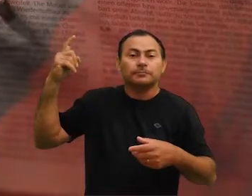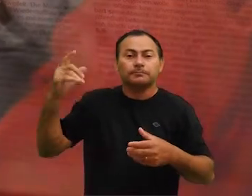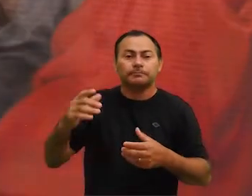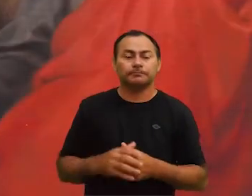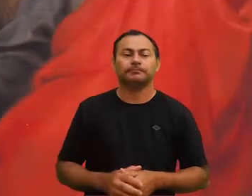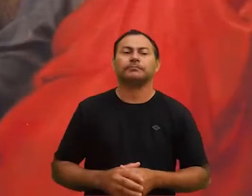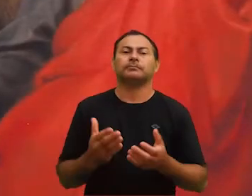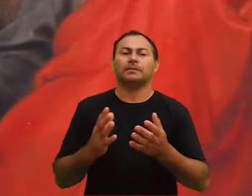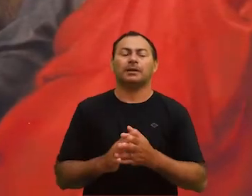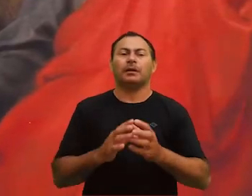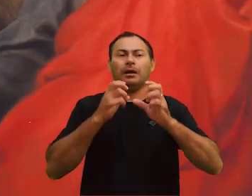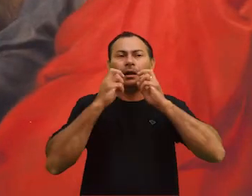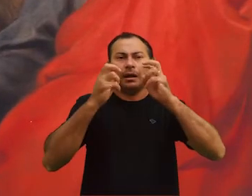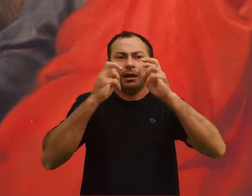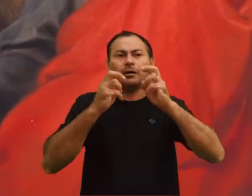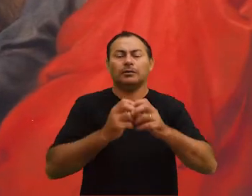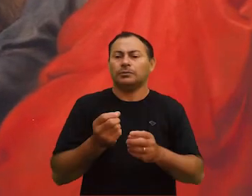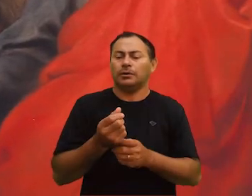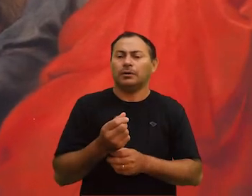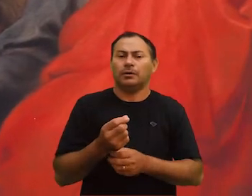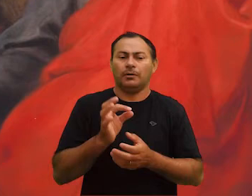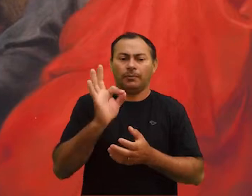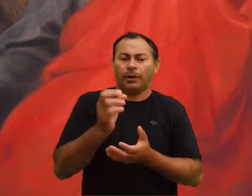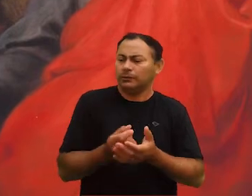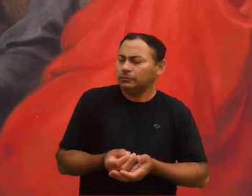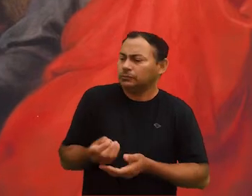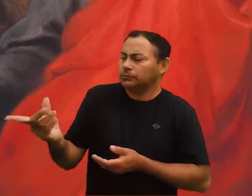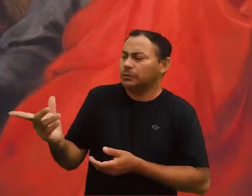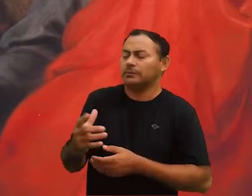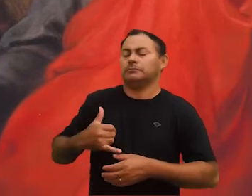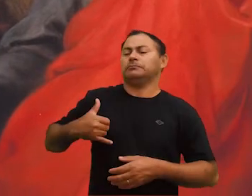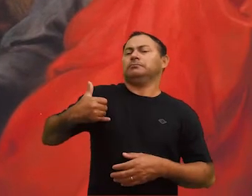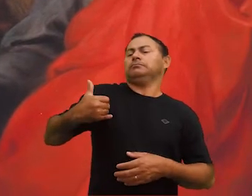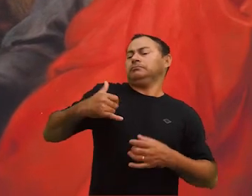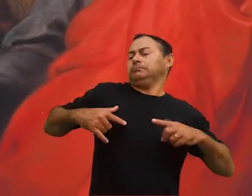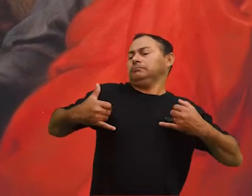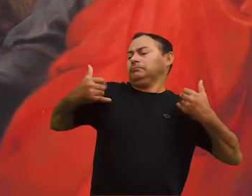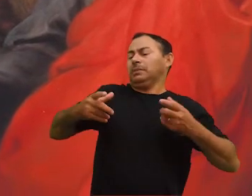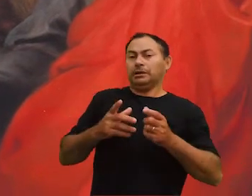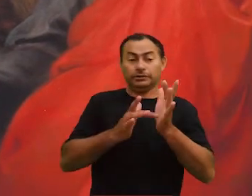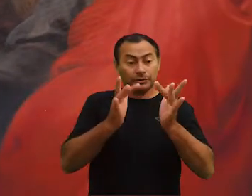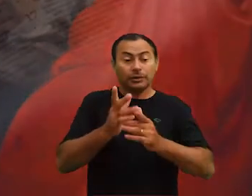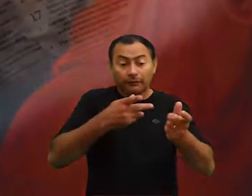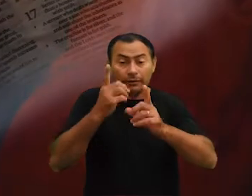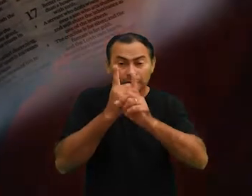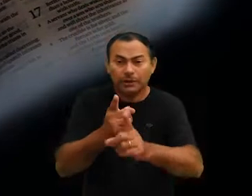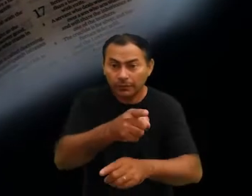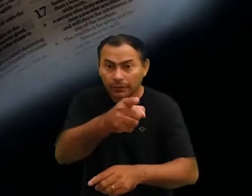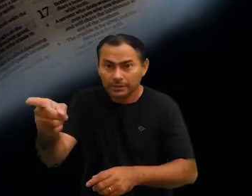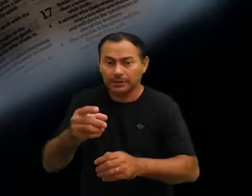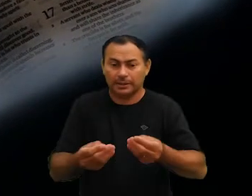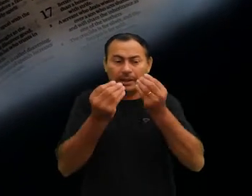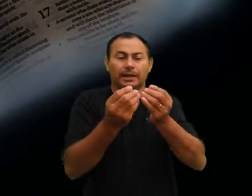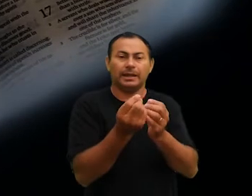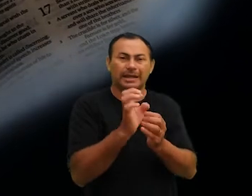som, eles jogavam uma moeda para algum mendigo para se exibir. Jesus disse aos discípulos, quando você